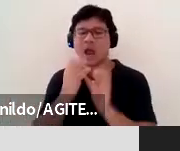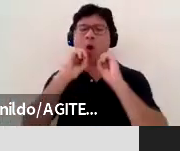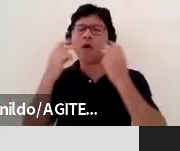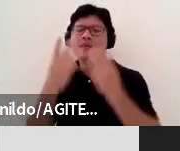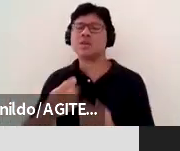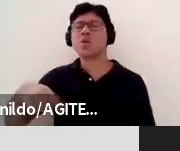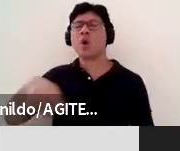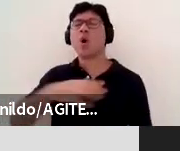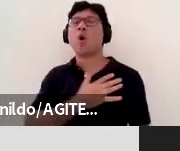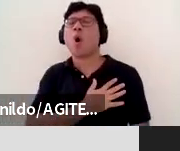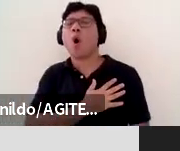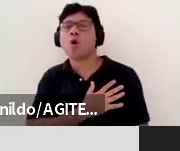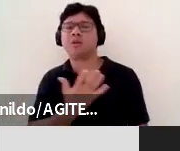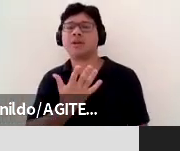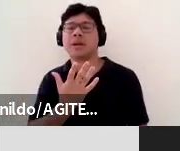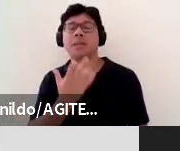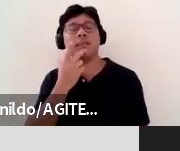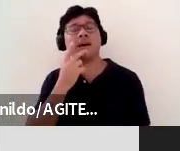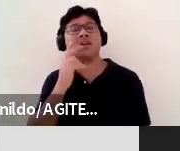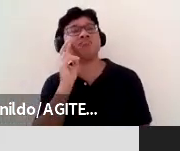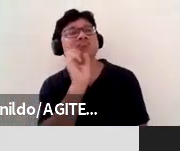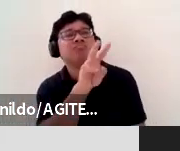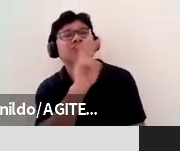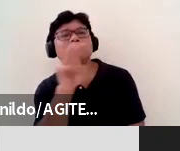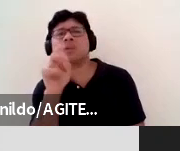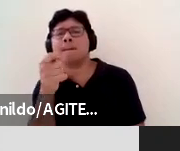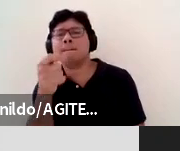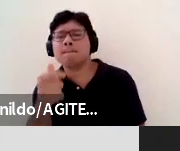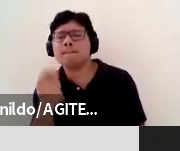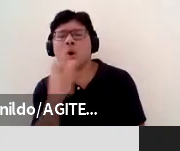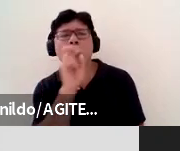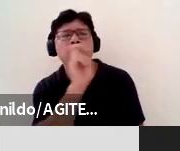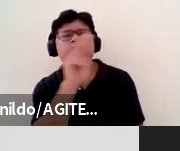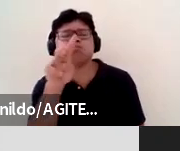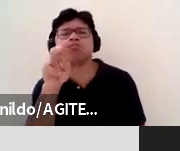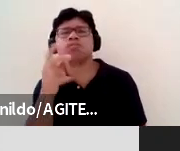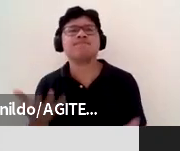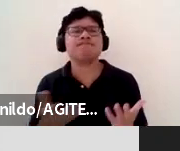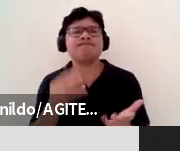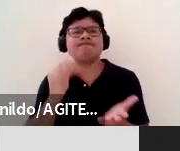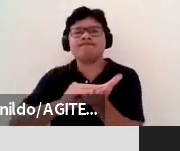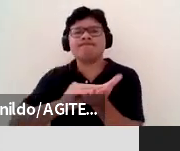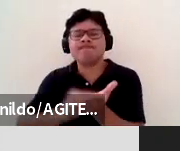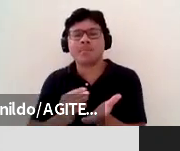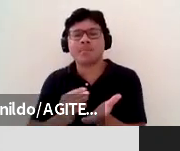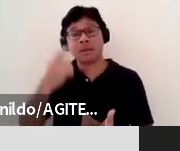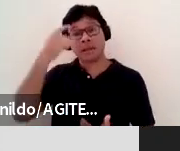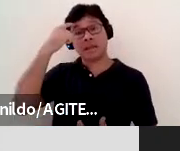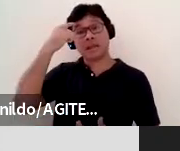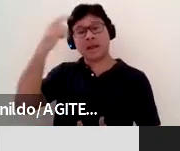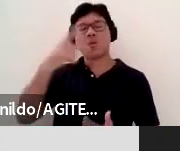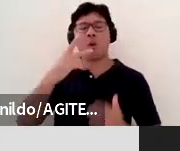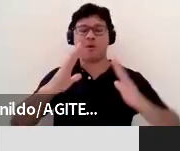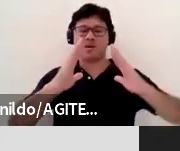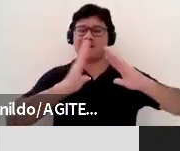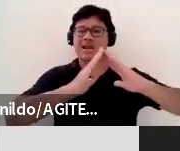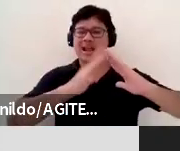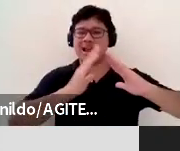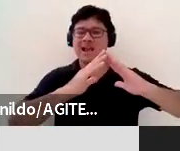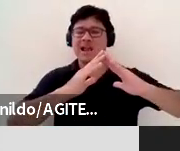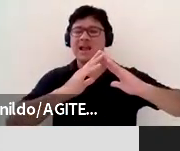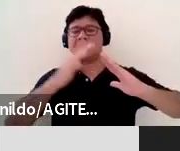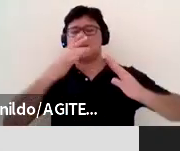gostaria de fazer e que a gente não via sendo disponibilizadas, né? A gente sempre pensou na ideia de uma casa para o